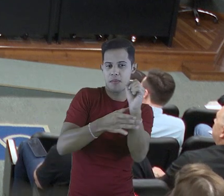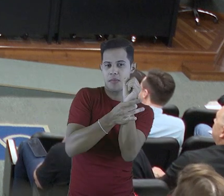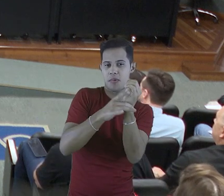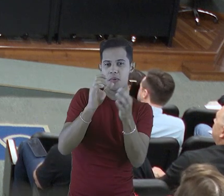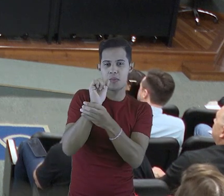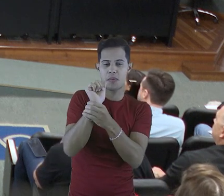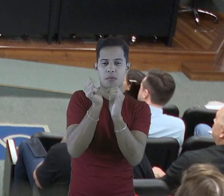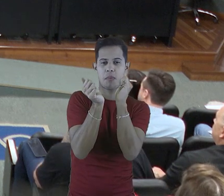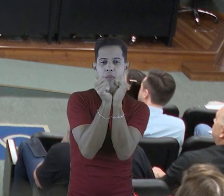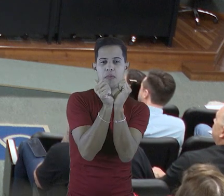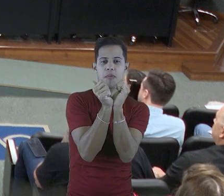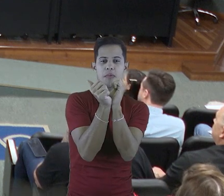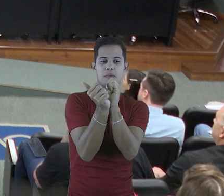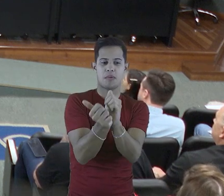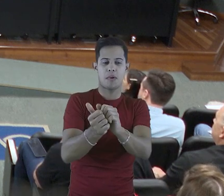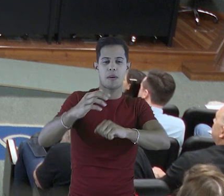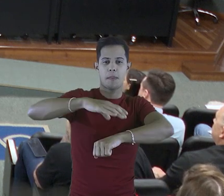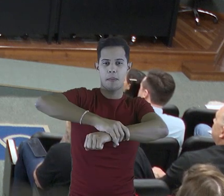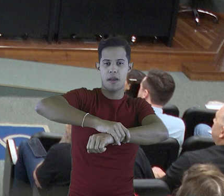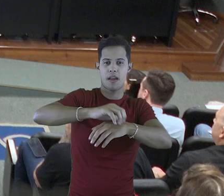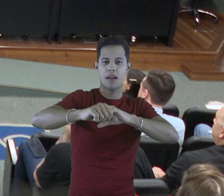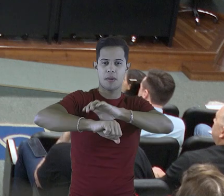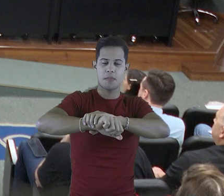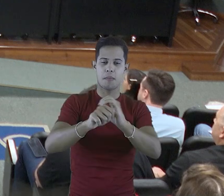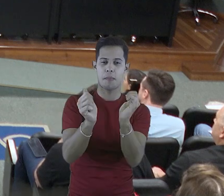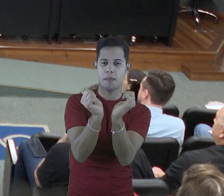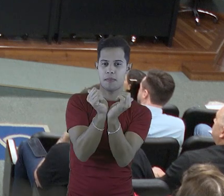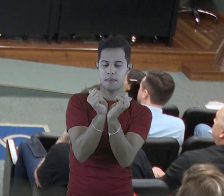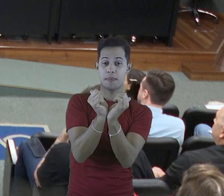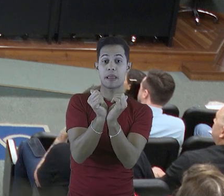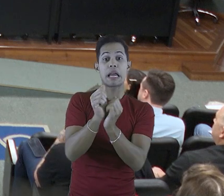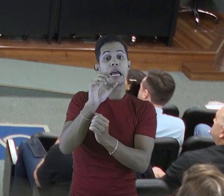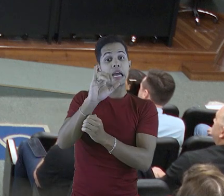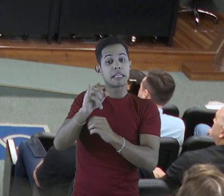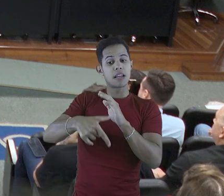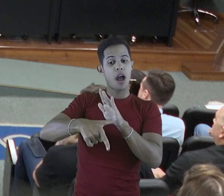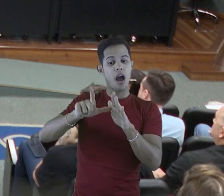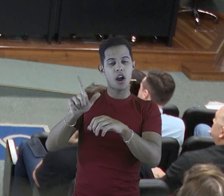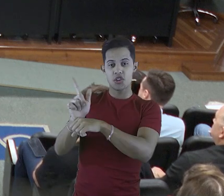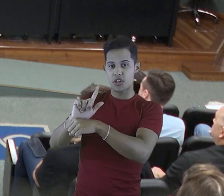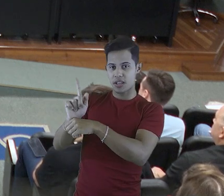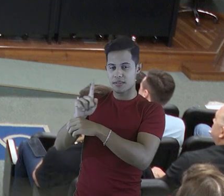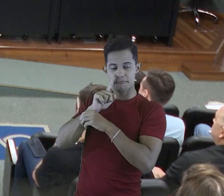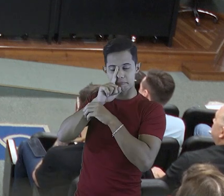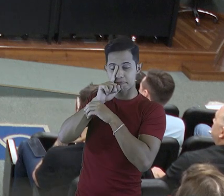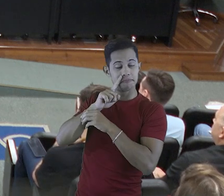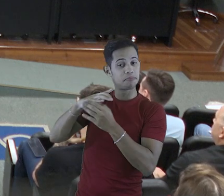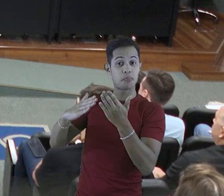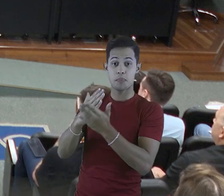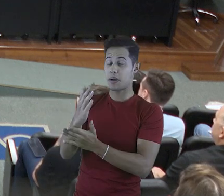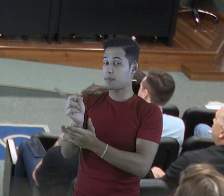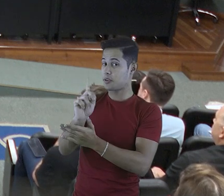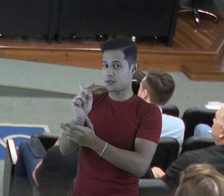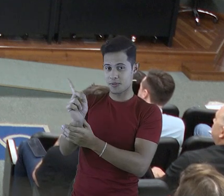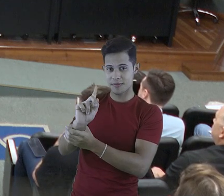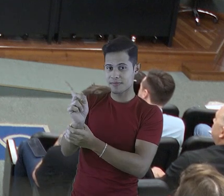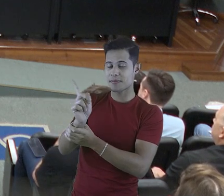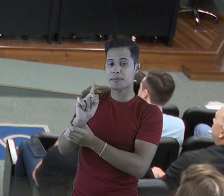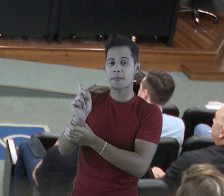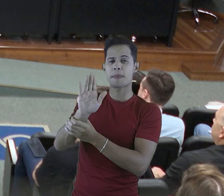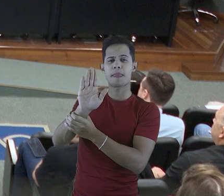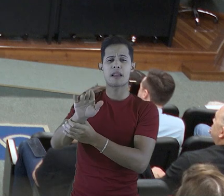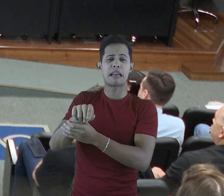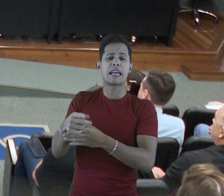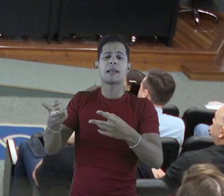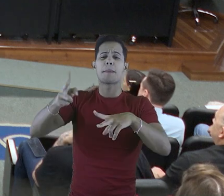Mas o fato é, o empresário não gerenciava o risco. Se ele gerenciasse o risco, ele não permitia que fosse feito. Ah, mas ele não